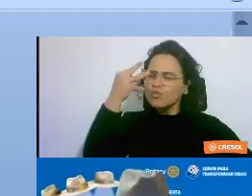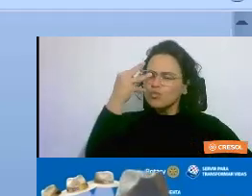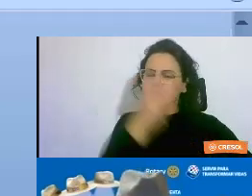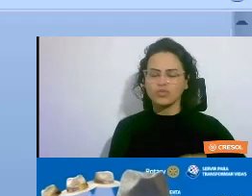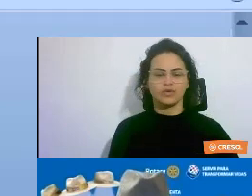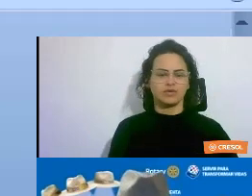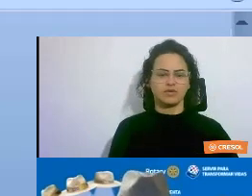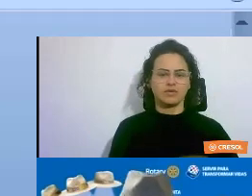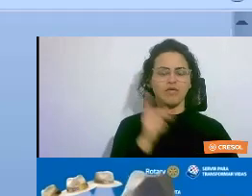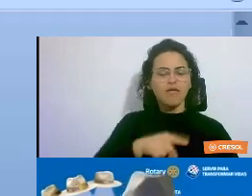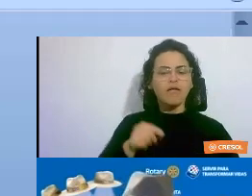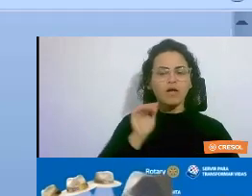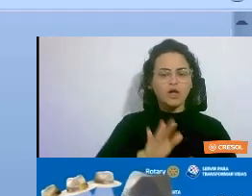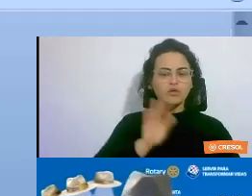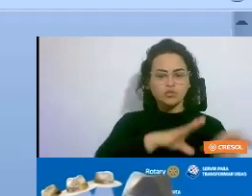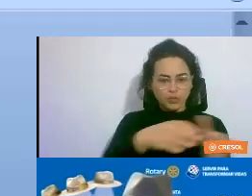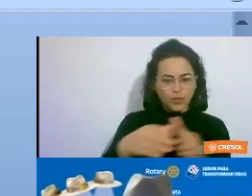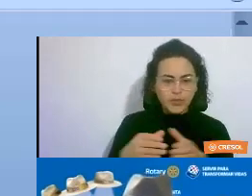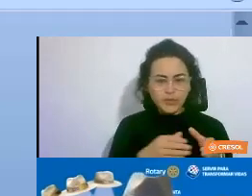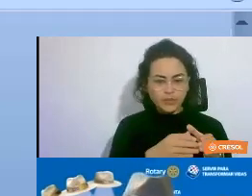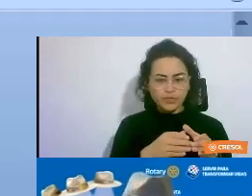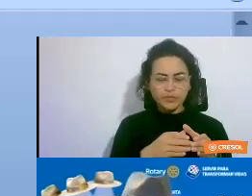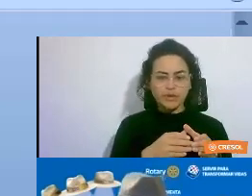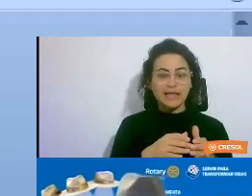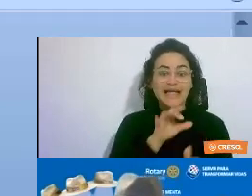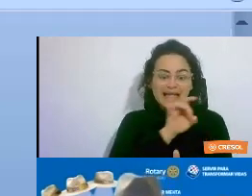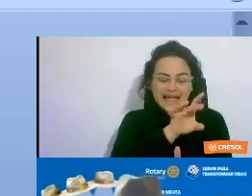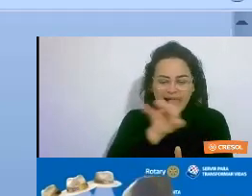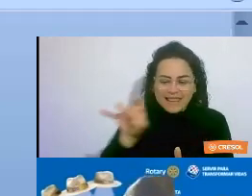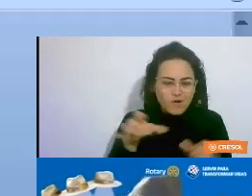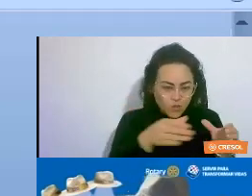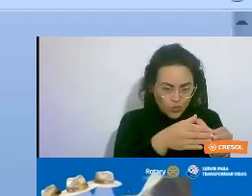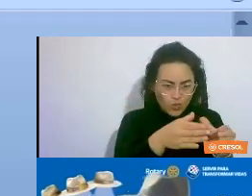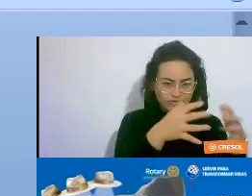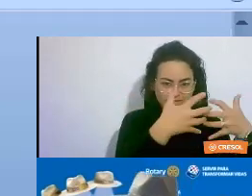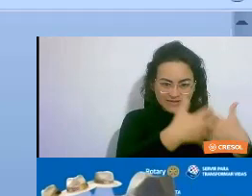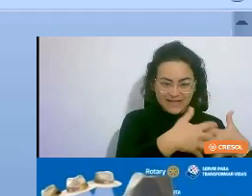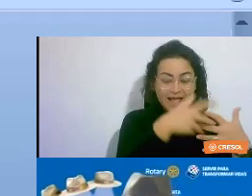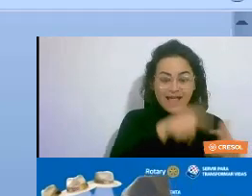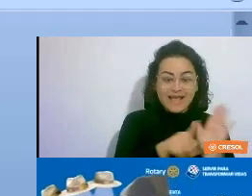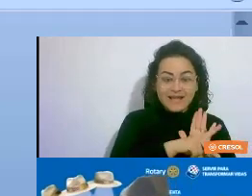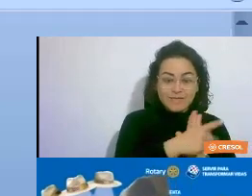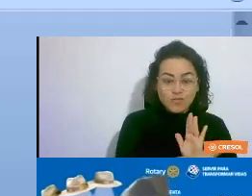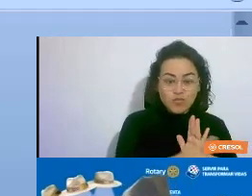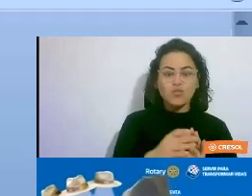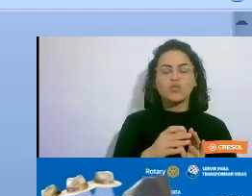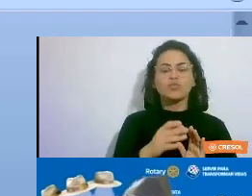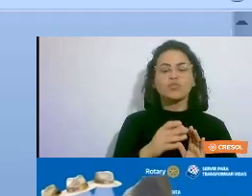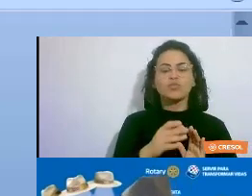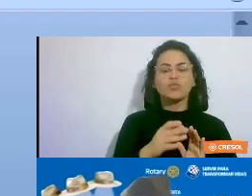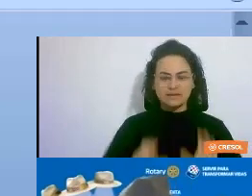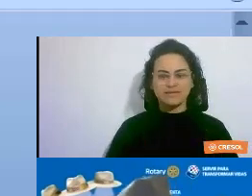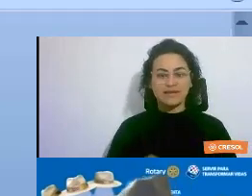feito, desenvolvido pelos clubes. Mas se cada clube se tornar um clube cidadão, nós já teríamos